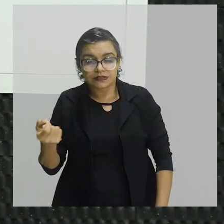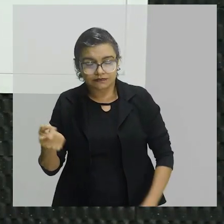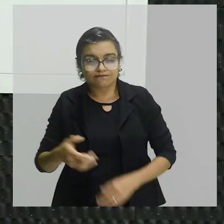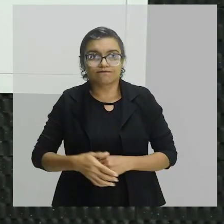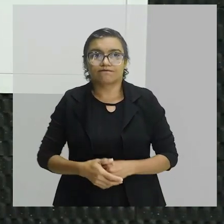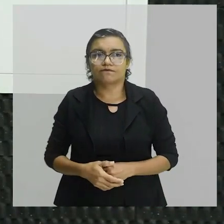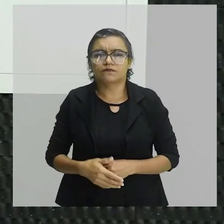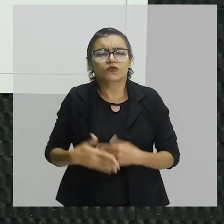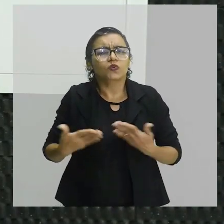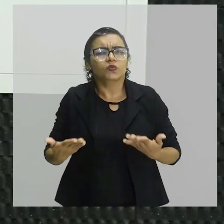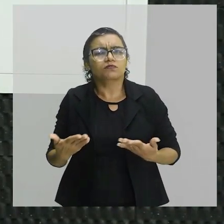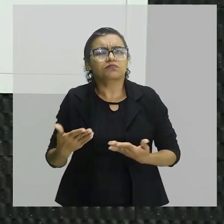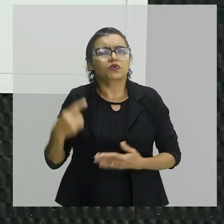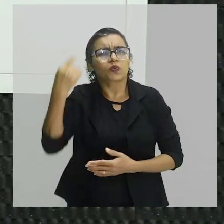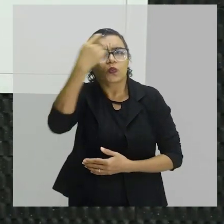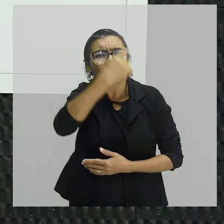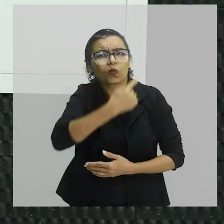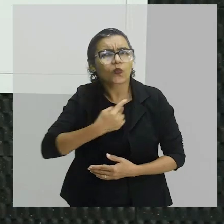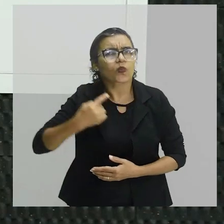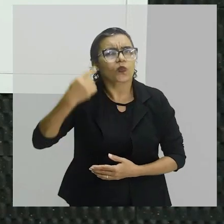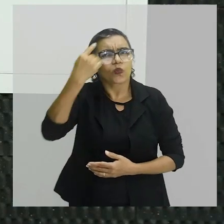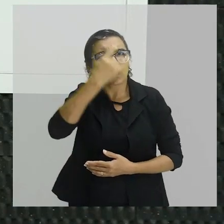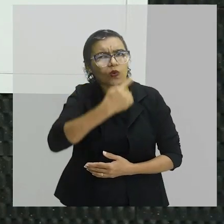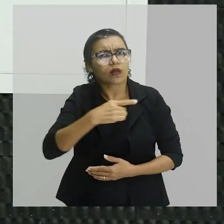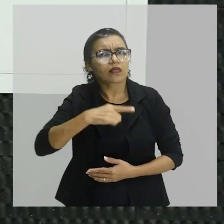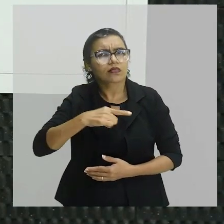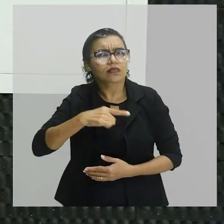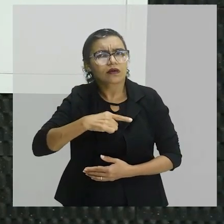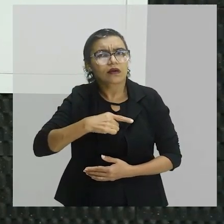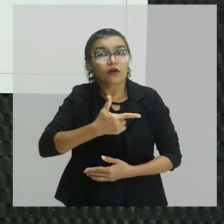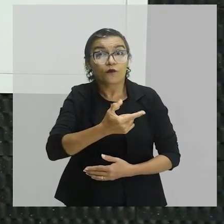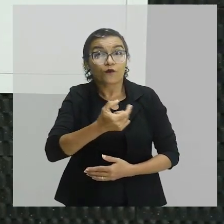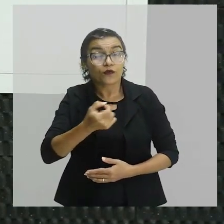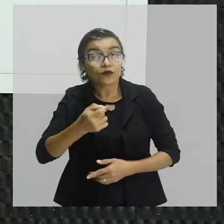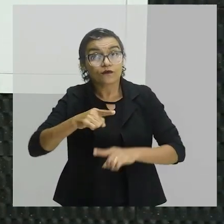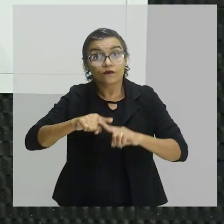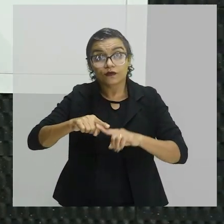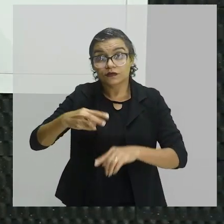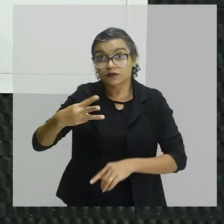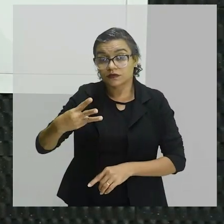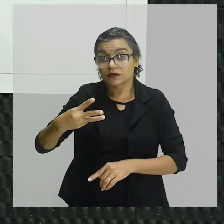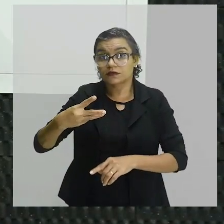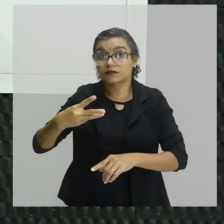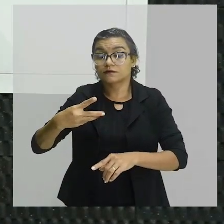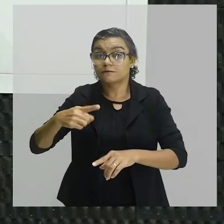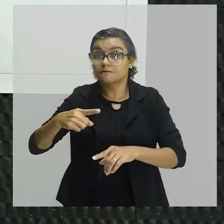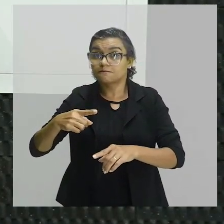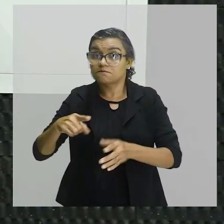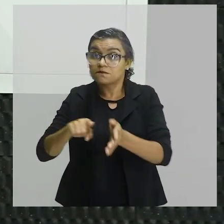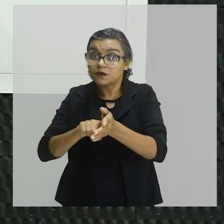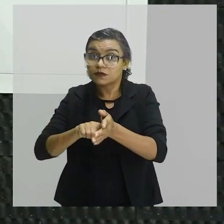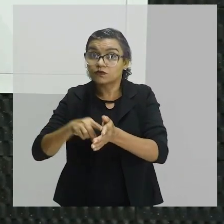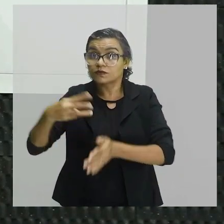horas nós vamos ter em 20 vezes 10 a menos 3, não é?